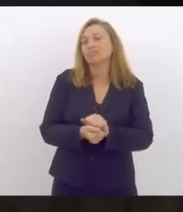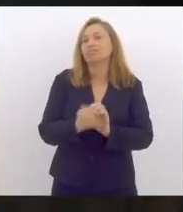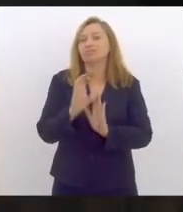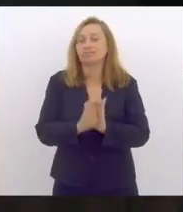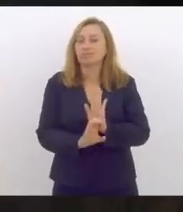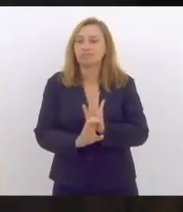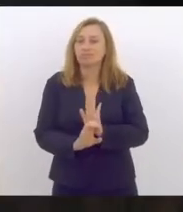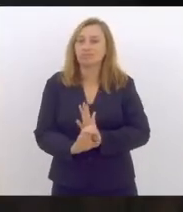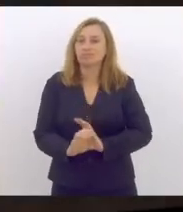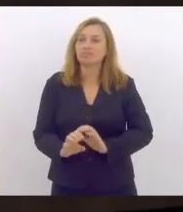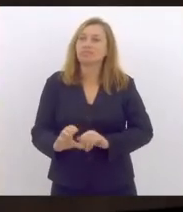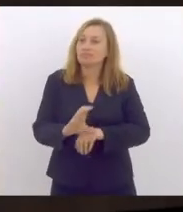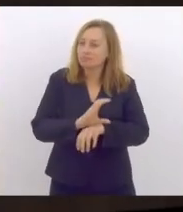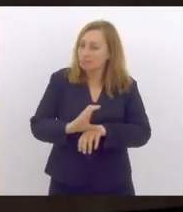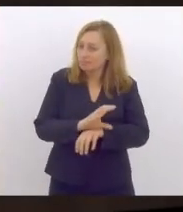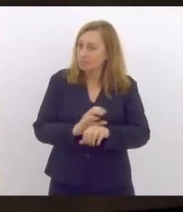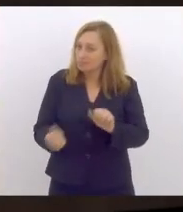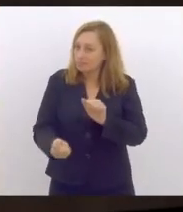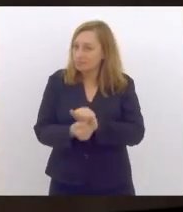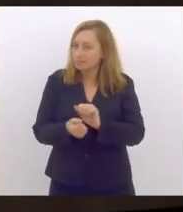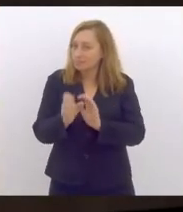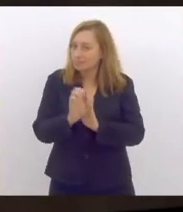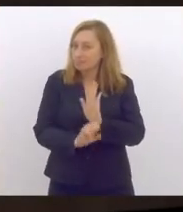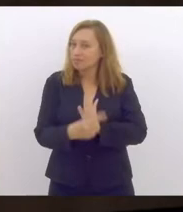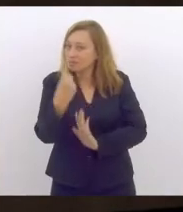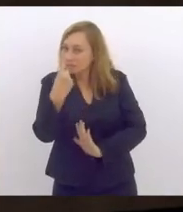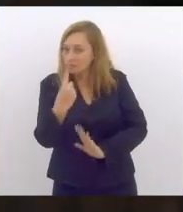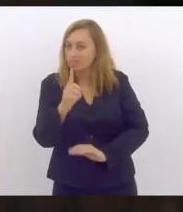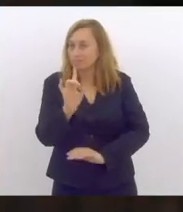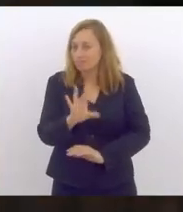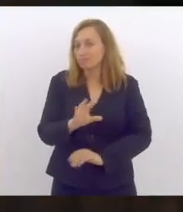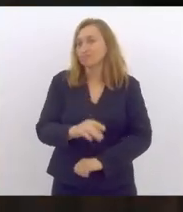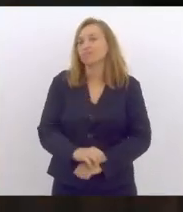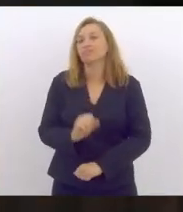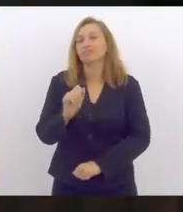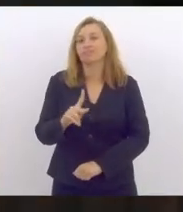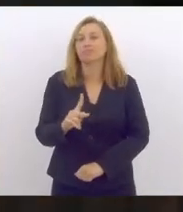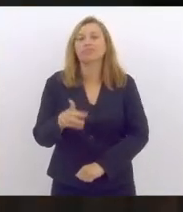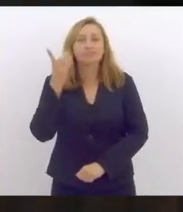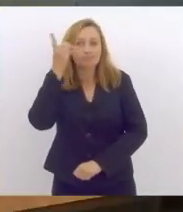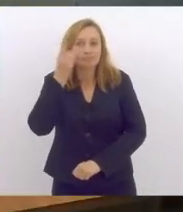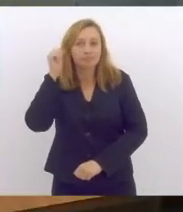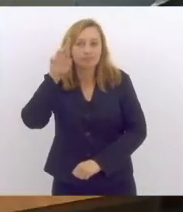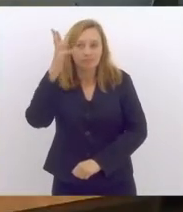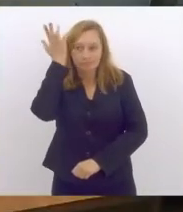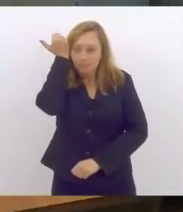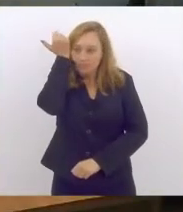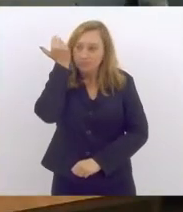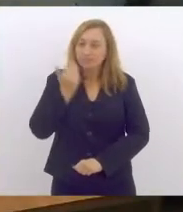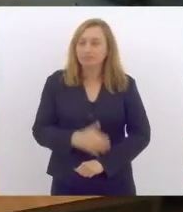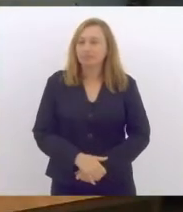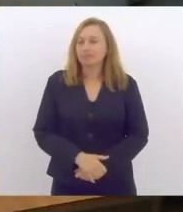deputado... Constitucionalidade com uma emenda. Ok. Deputado Eliomar.